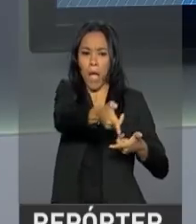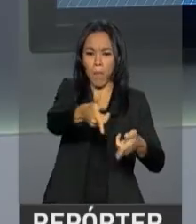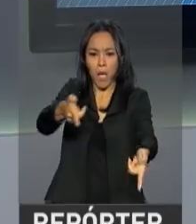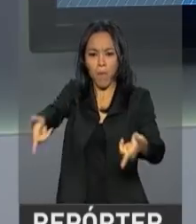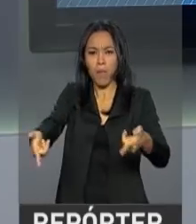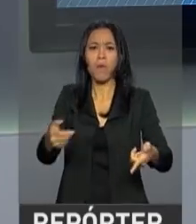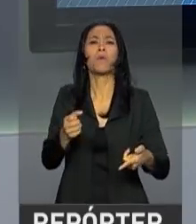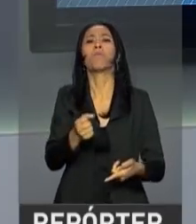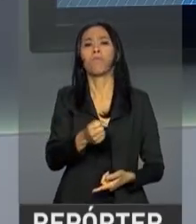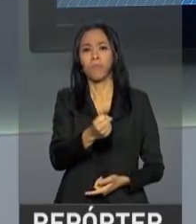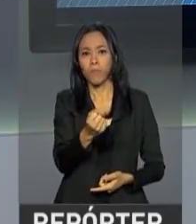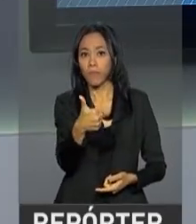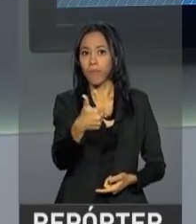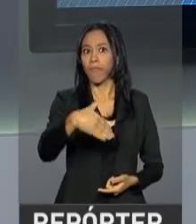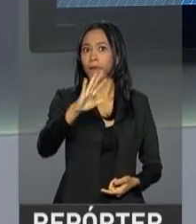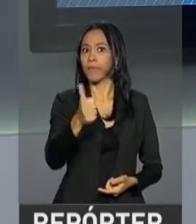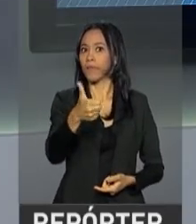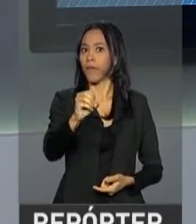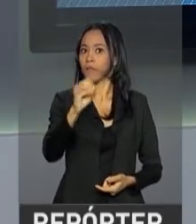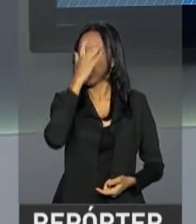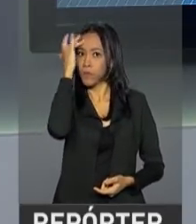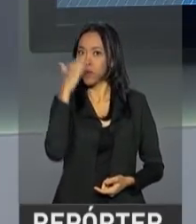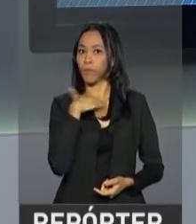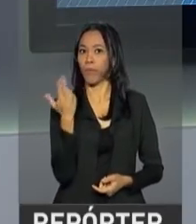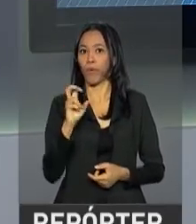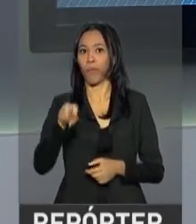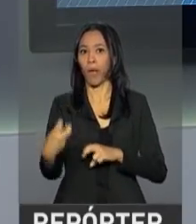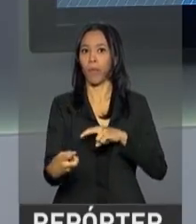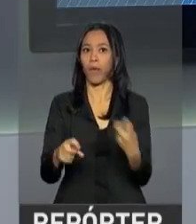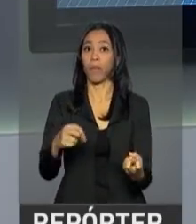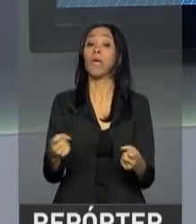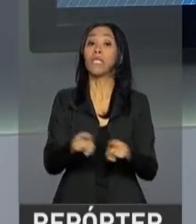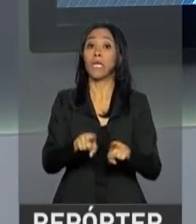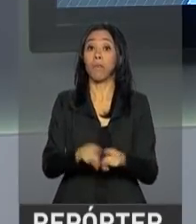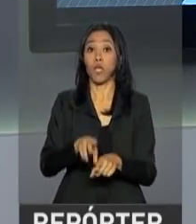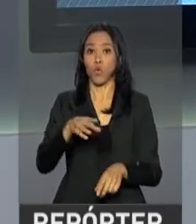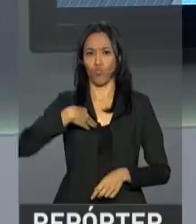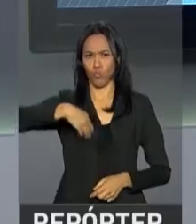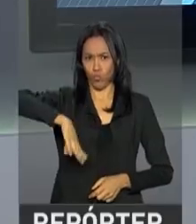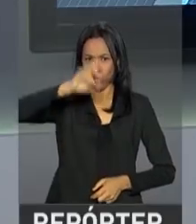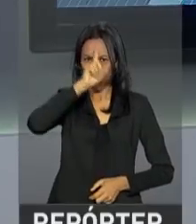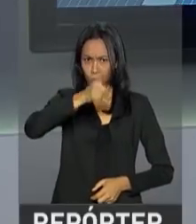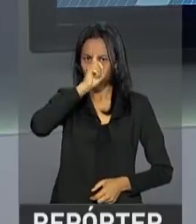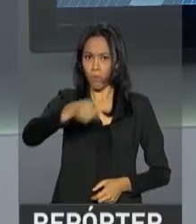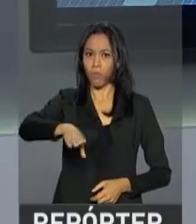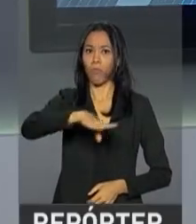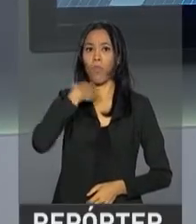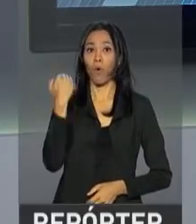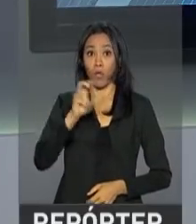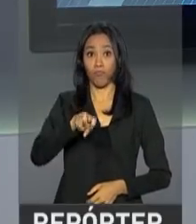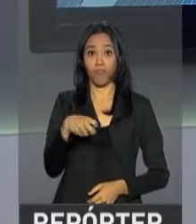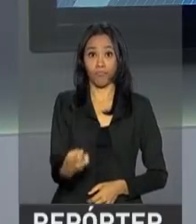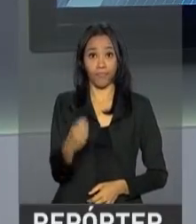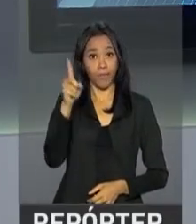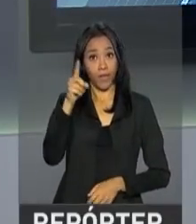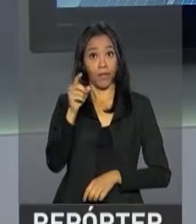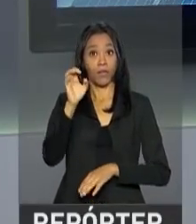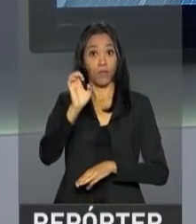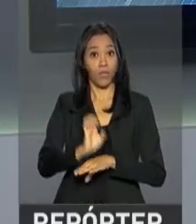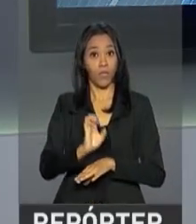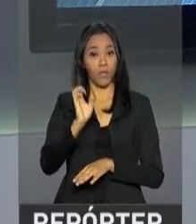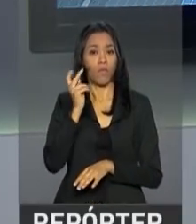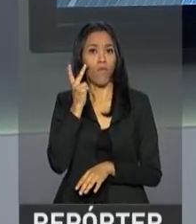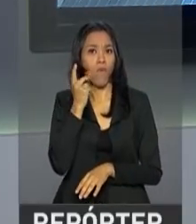que deixou mais de uma dezena de mortos e após a morte de um chefe de facção de são paulo na sexta-feira num presídio em